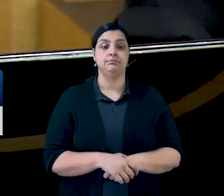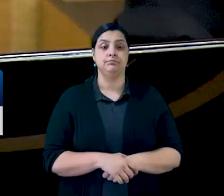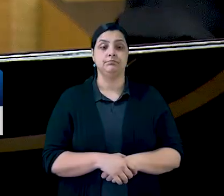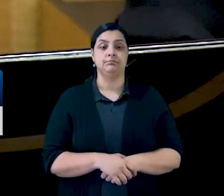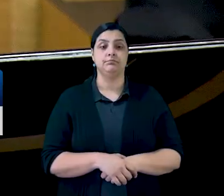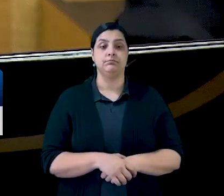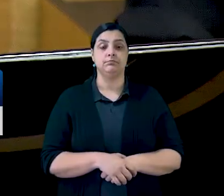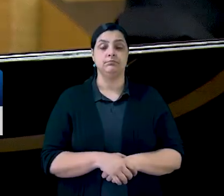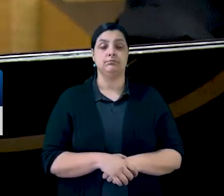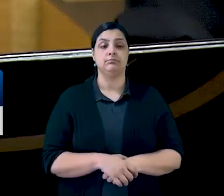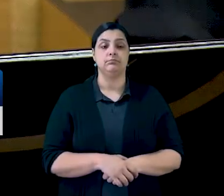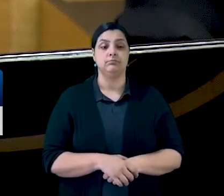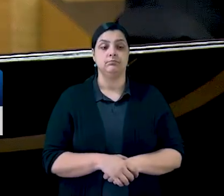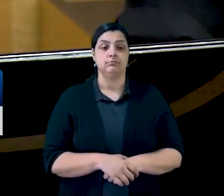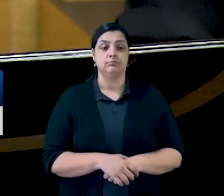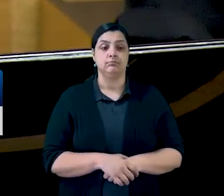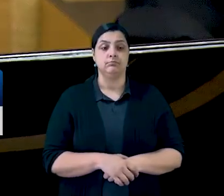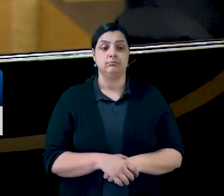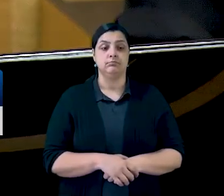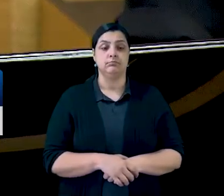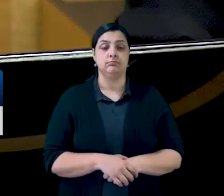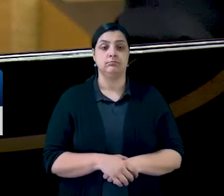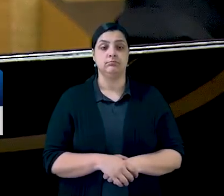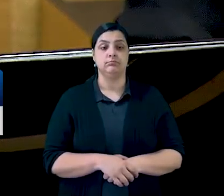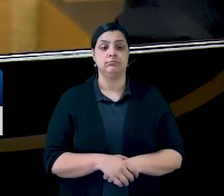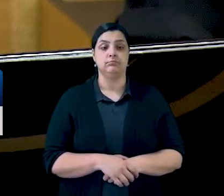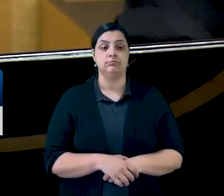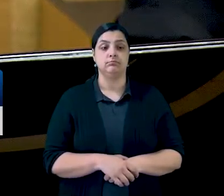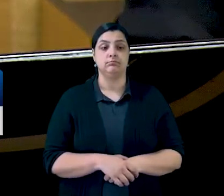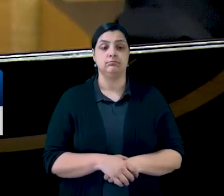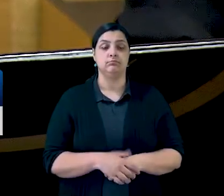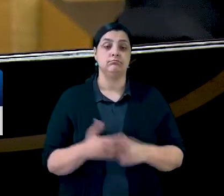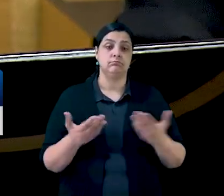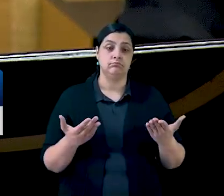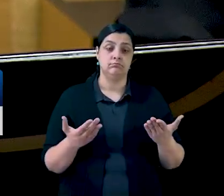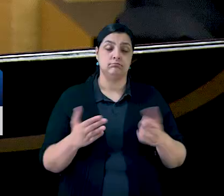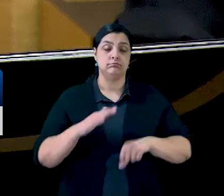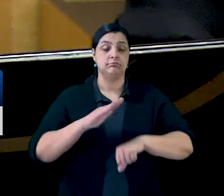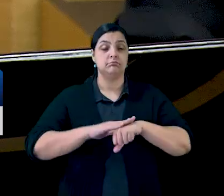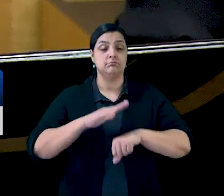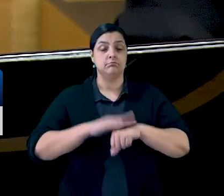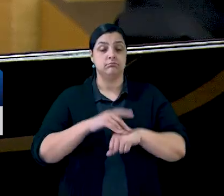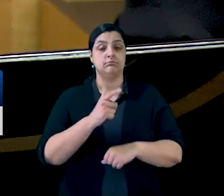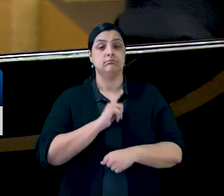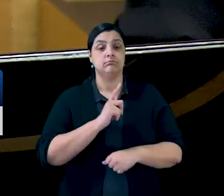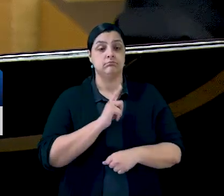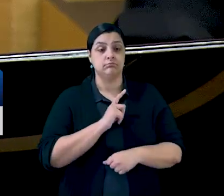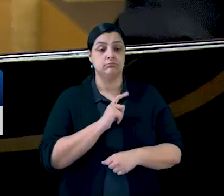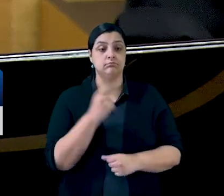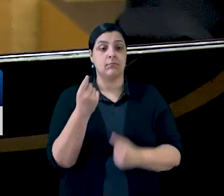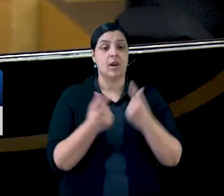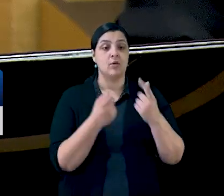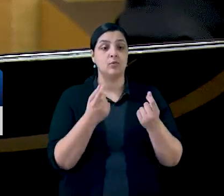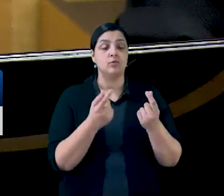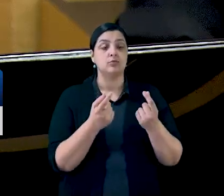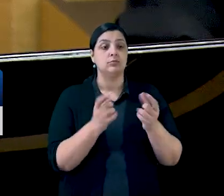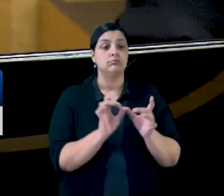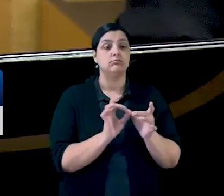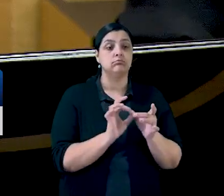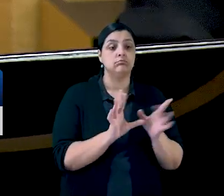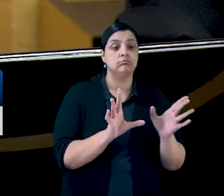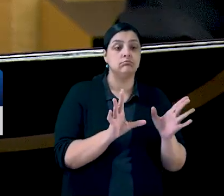do recorrente, eles estabelecem algumas